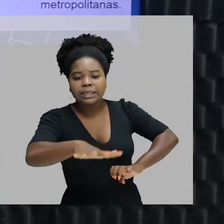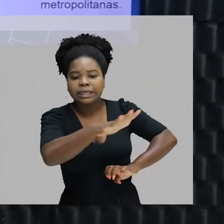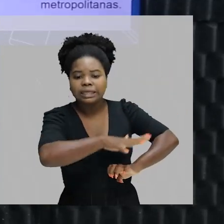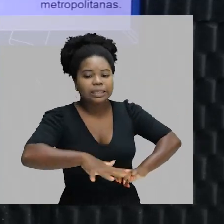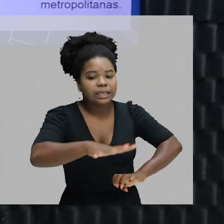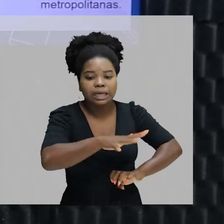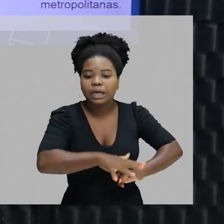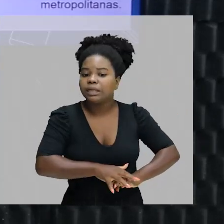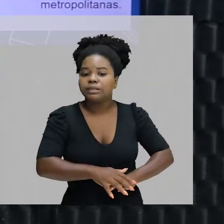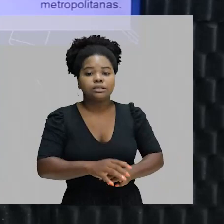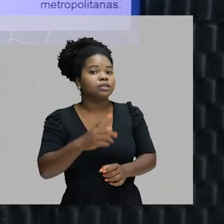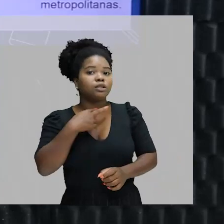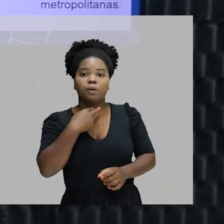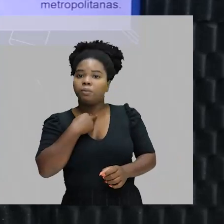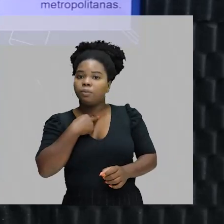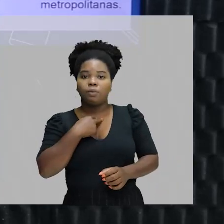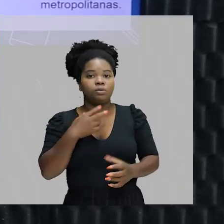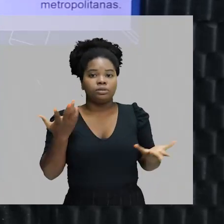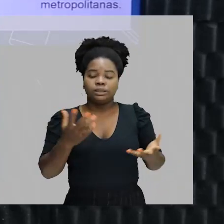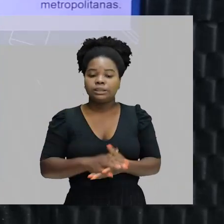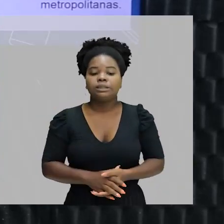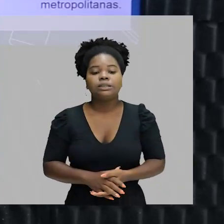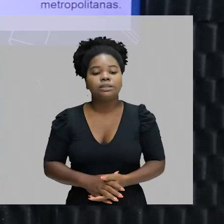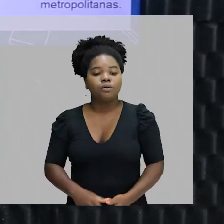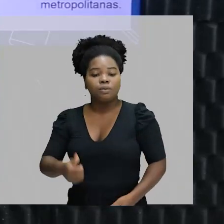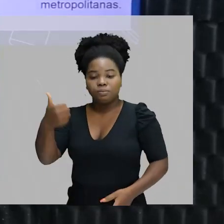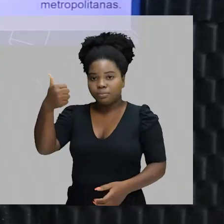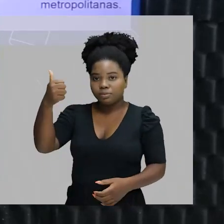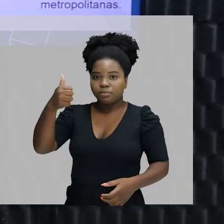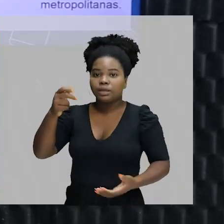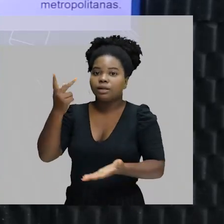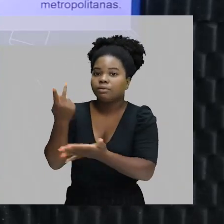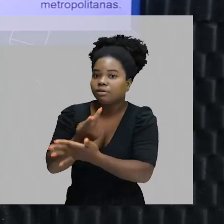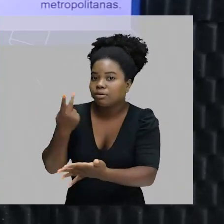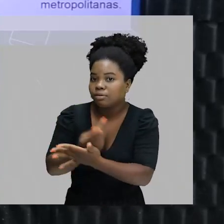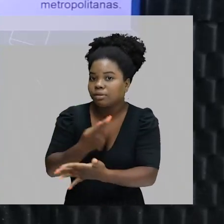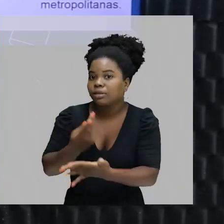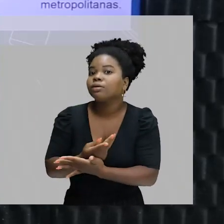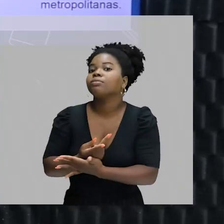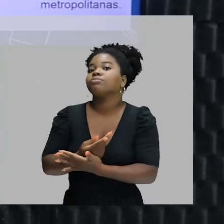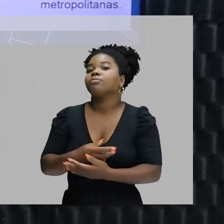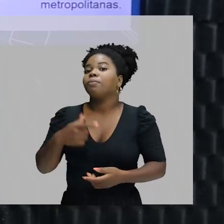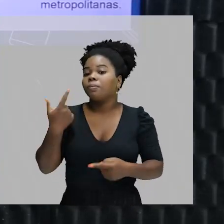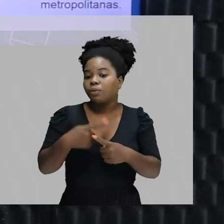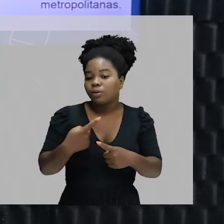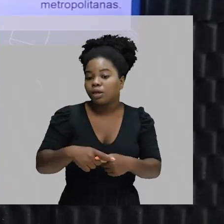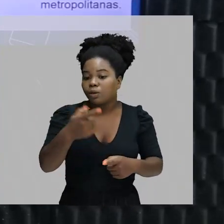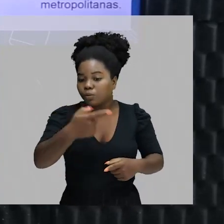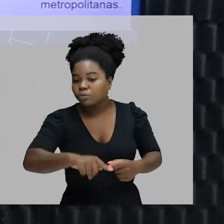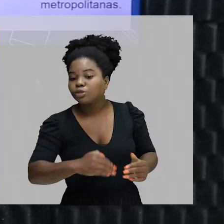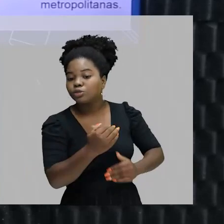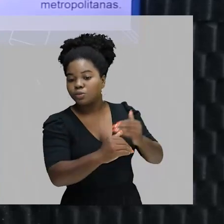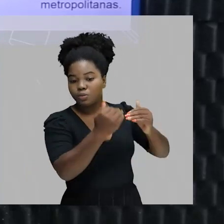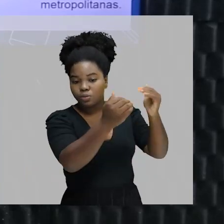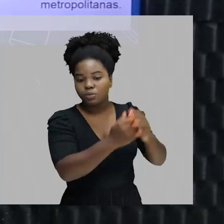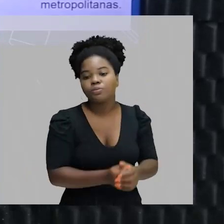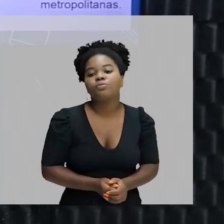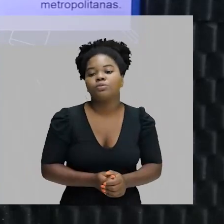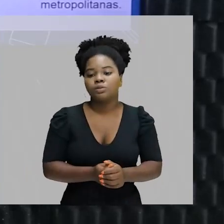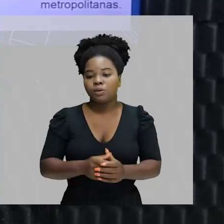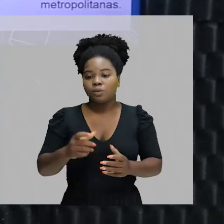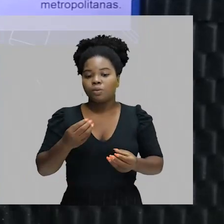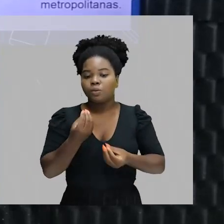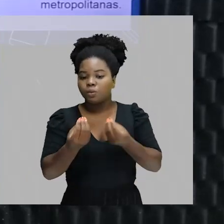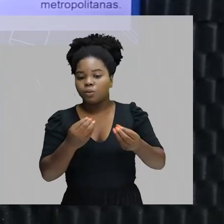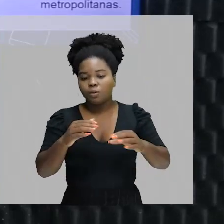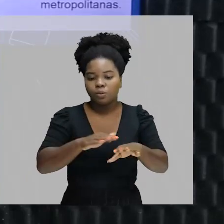periféricas, tá certo? Então, essa alternativa ela é falsa. As áreas periféricas continuam a crescer, tanto